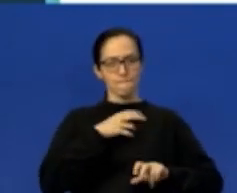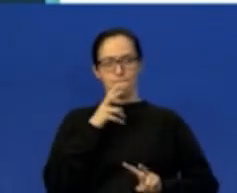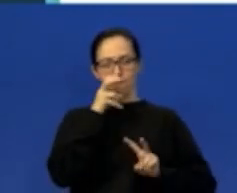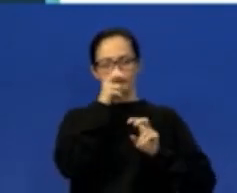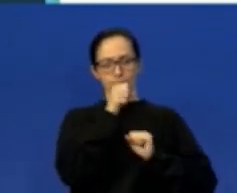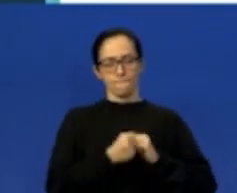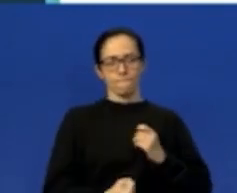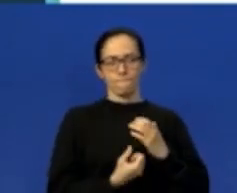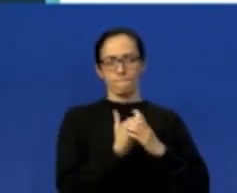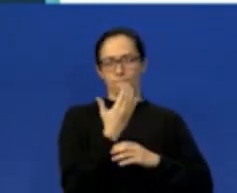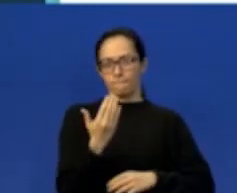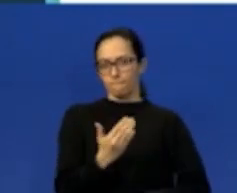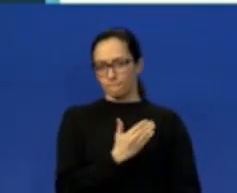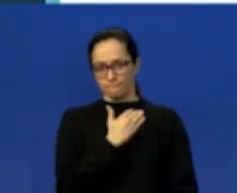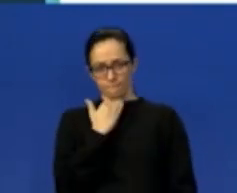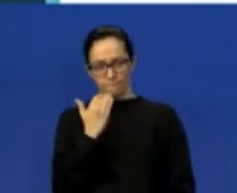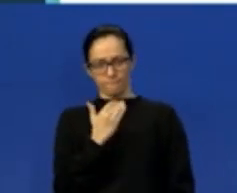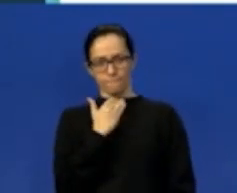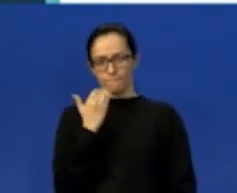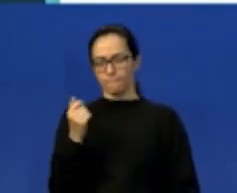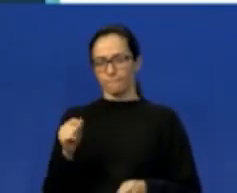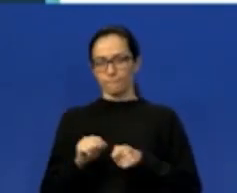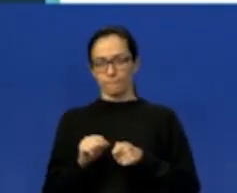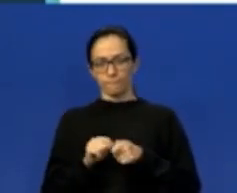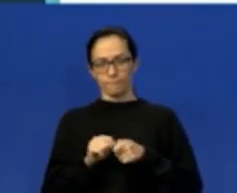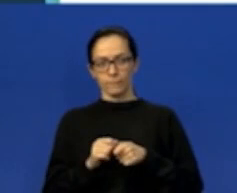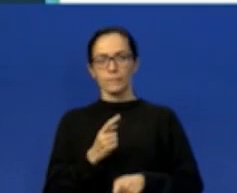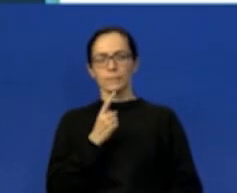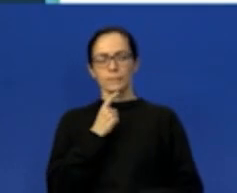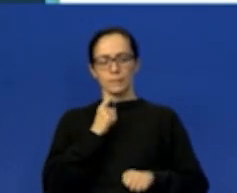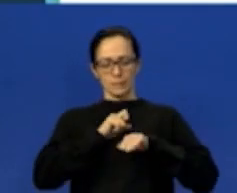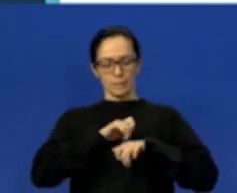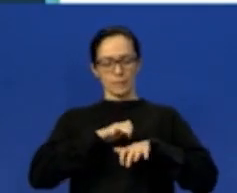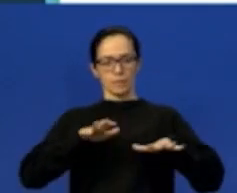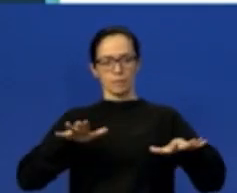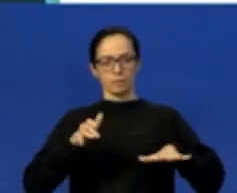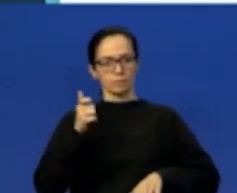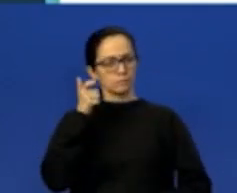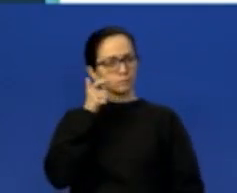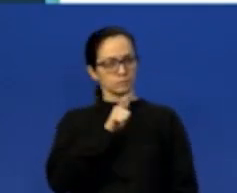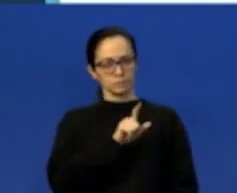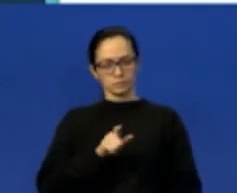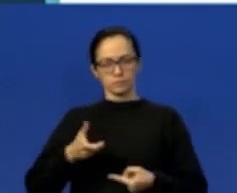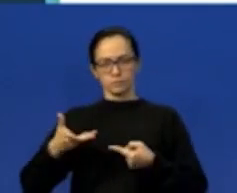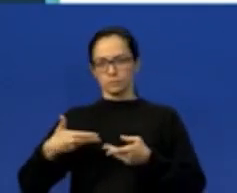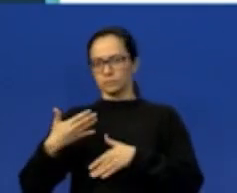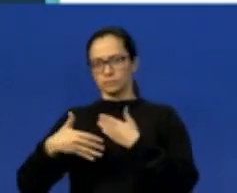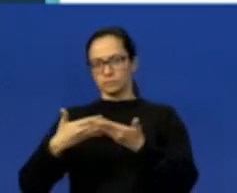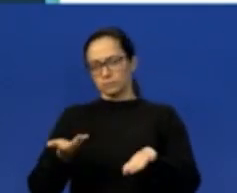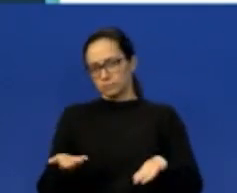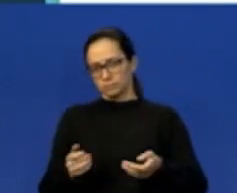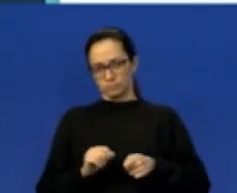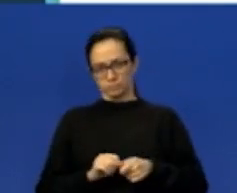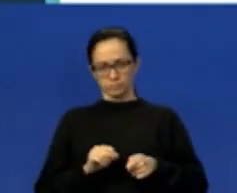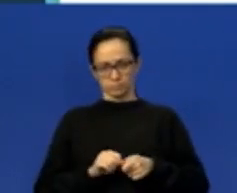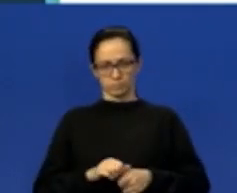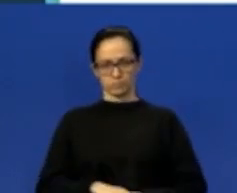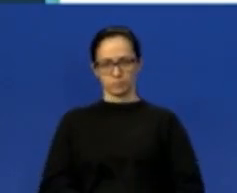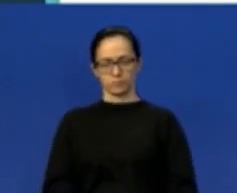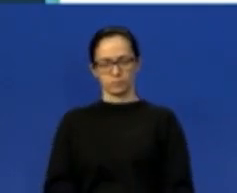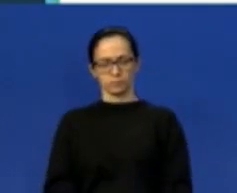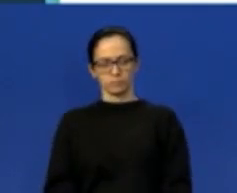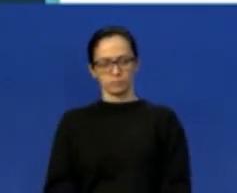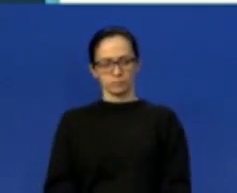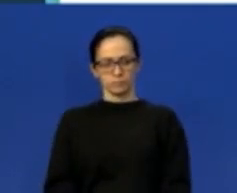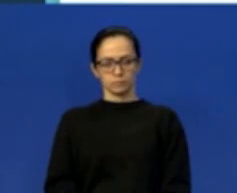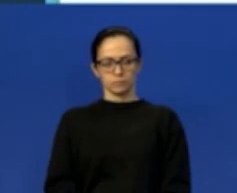forte para ejetar o sangue por todo o nosso corpo com a mesma velocidade, a mesma potência que nós tínhamos quando éramos